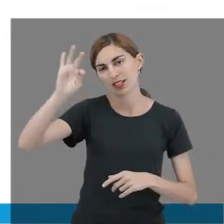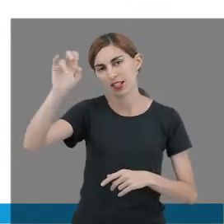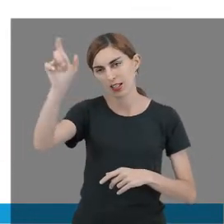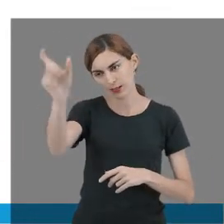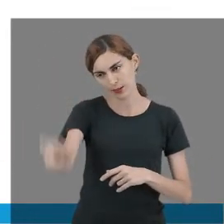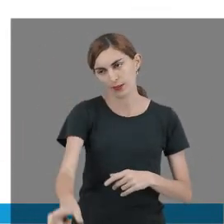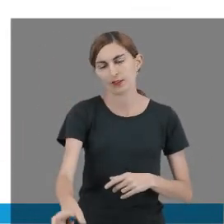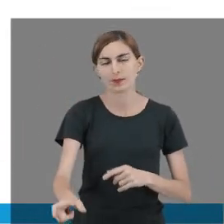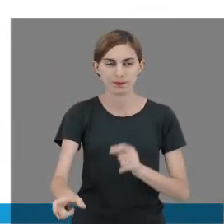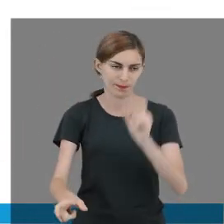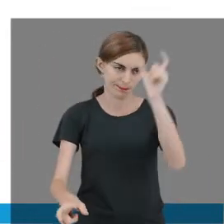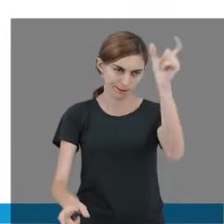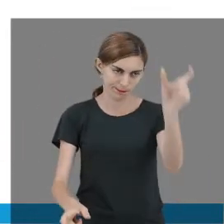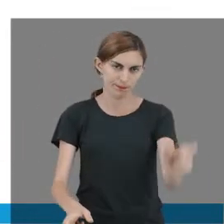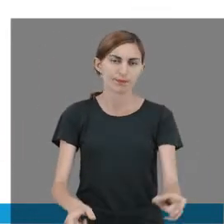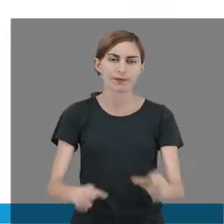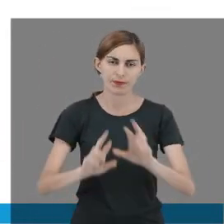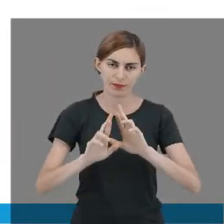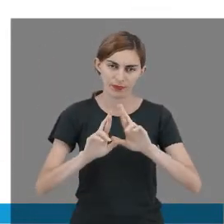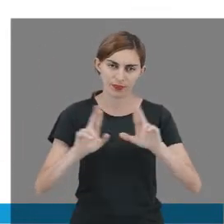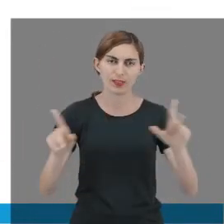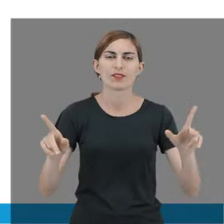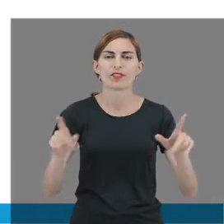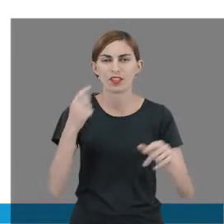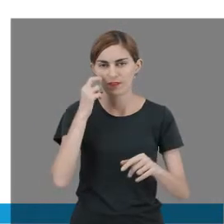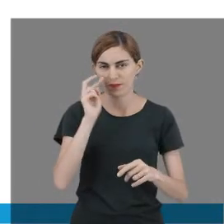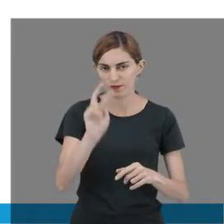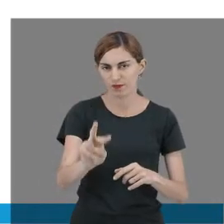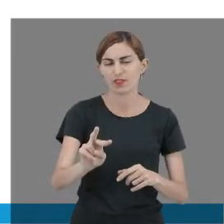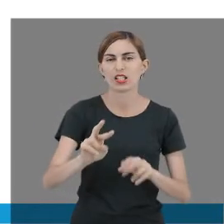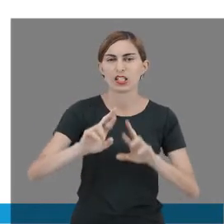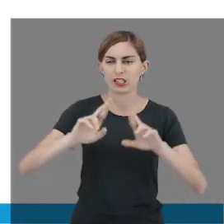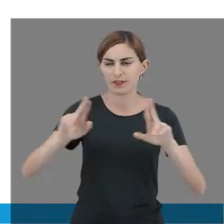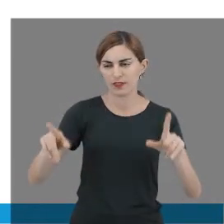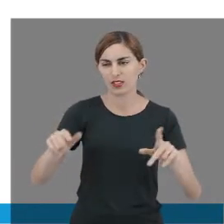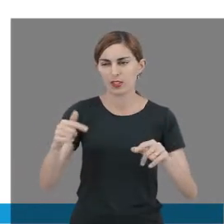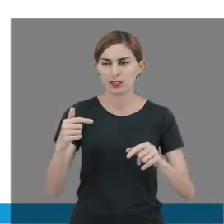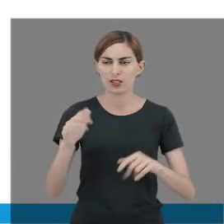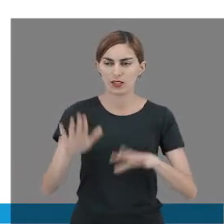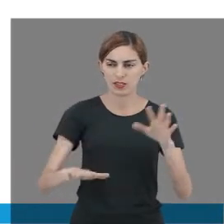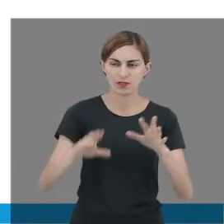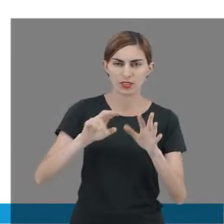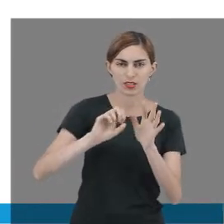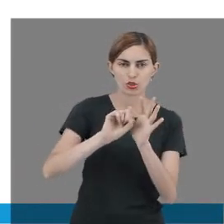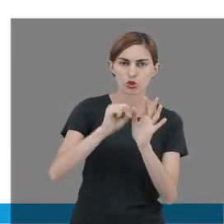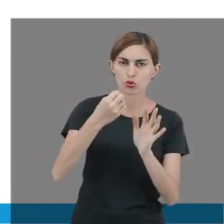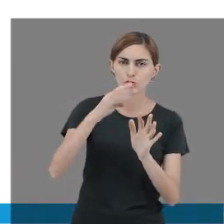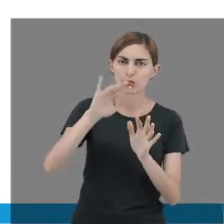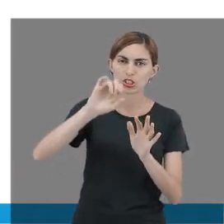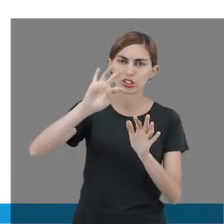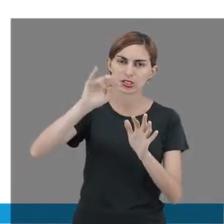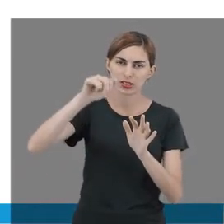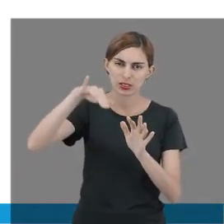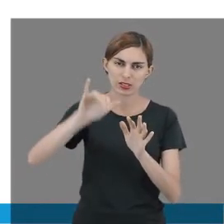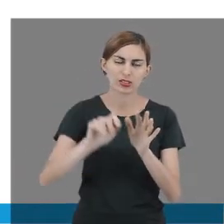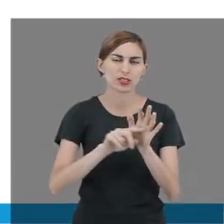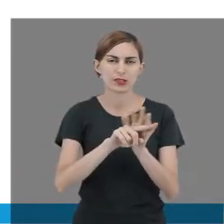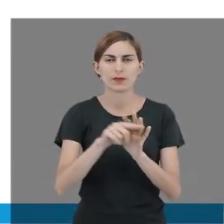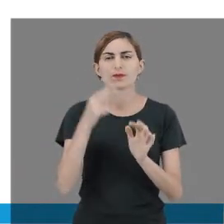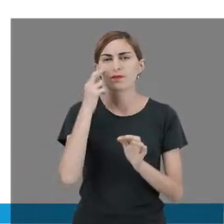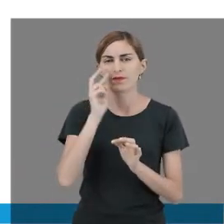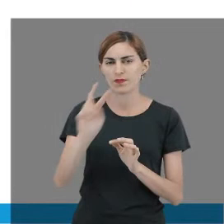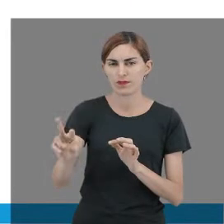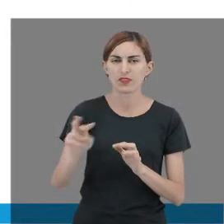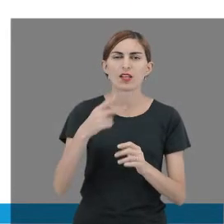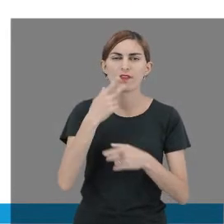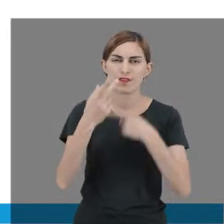redução importante do volume, não tem giro nenhum, e você não consegue nem ver muita diferenciação do que é a substância branca e do que é a substância cinzenta. Aqui é